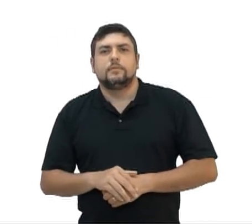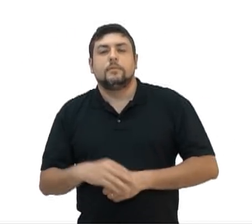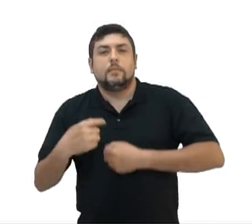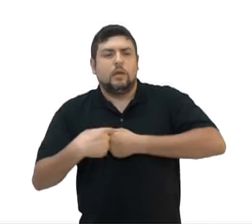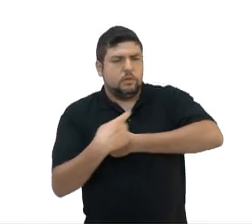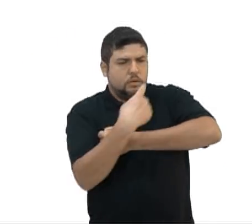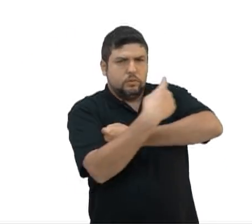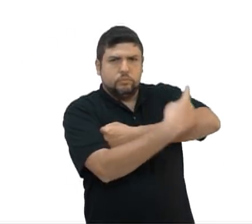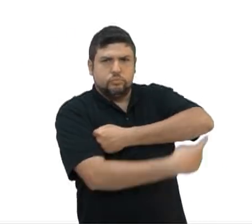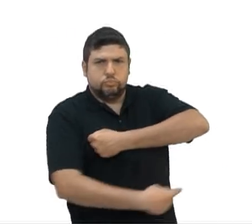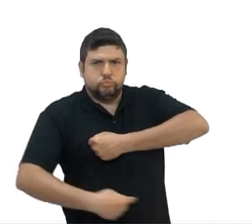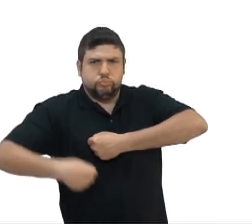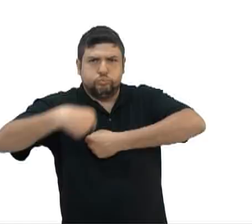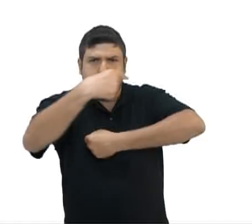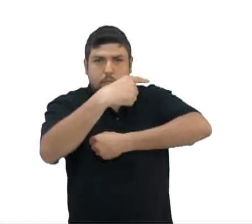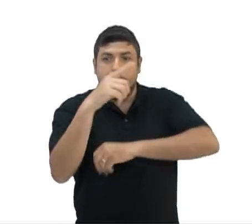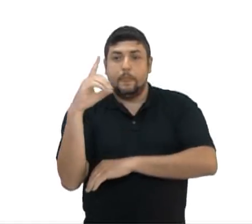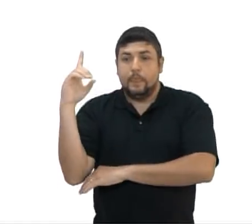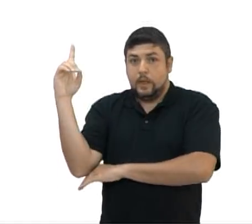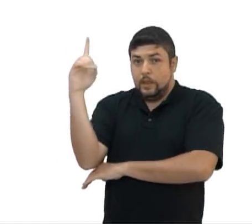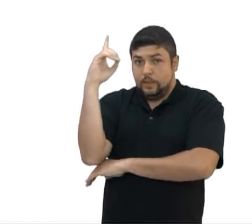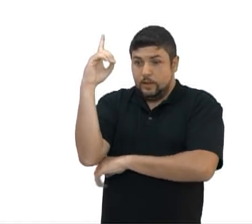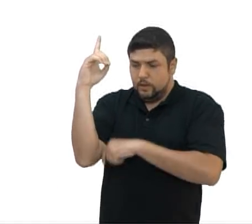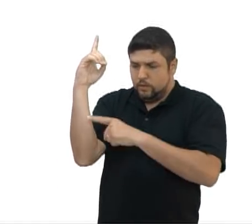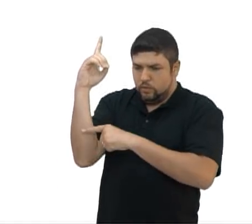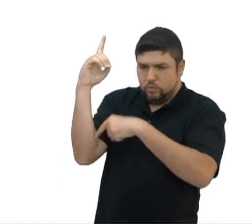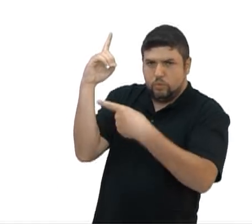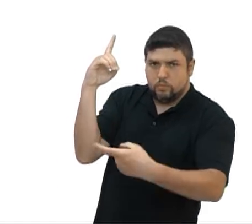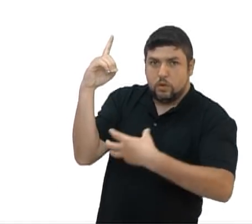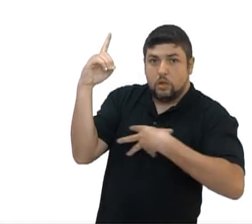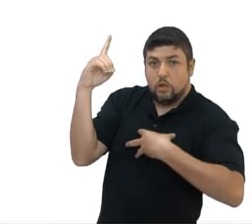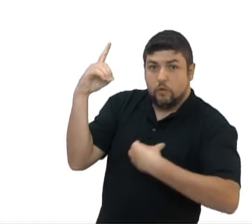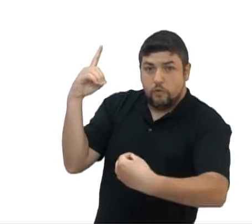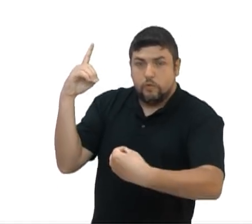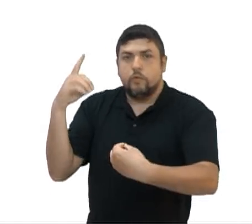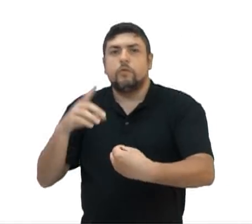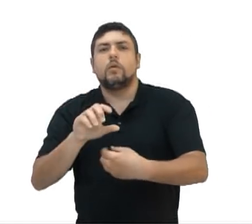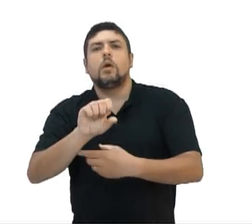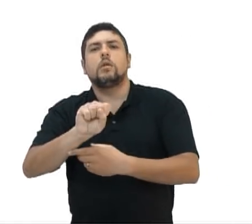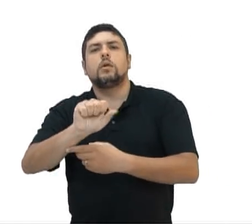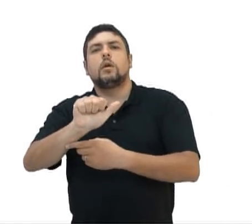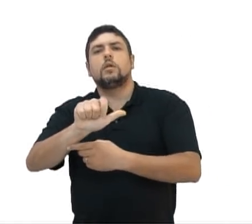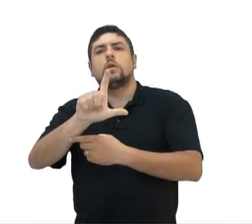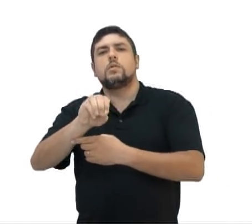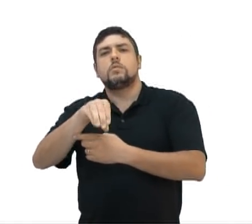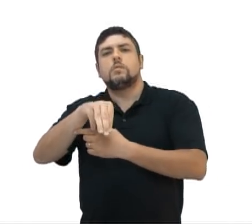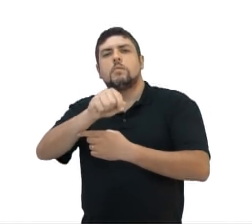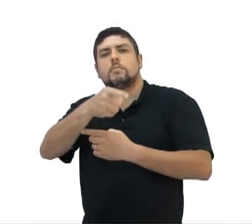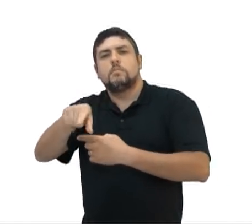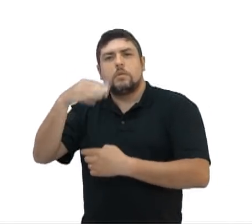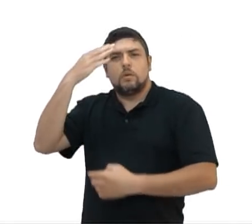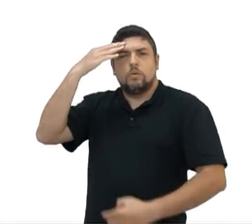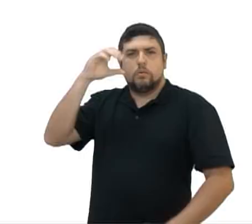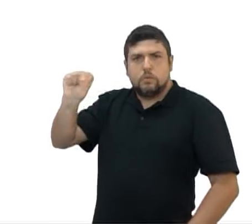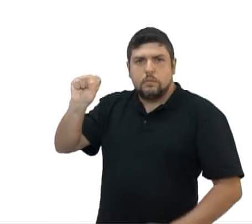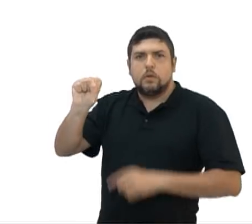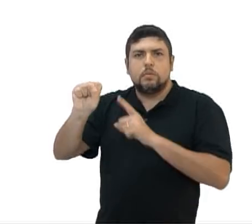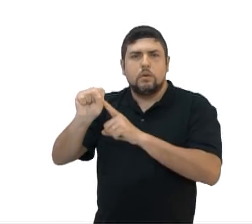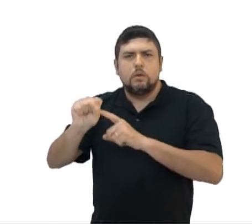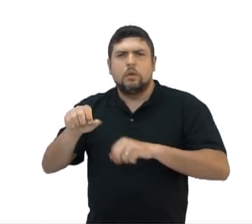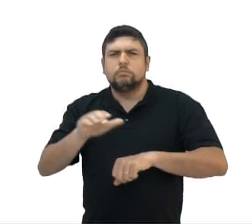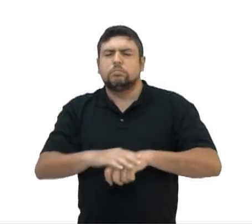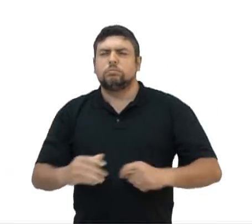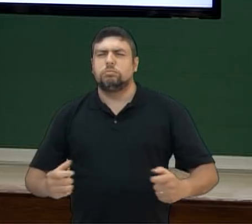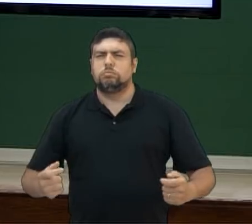Salomão. Salomão foi filho do rei Davi, do primeiro rei, grande rei judeu, e foi considerado o homem mais rico e mais sábio de